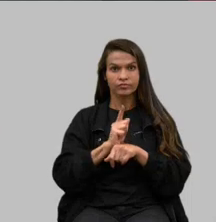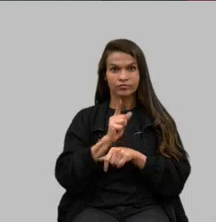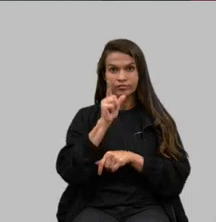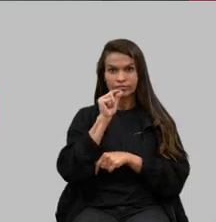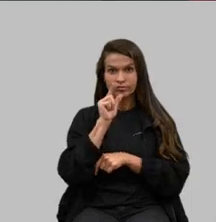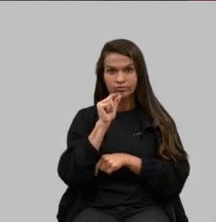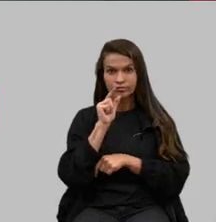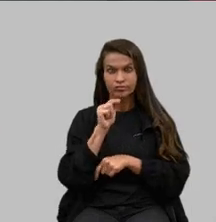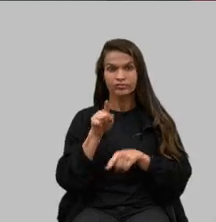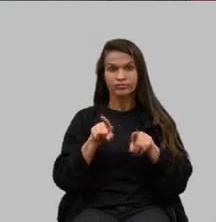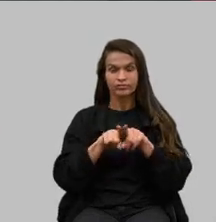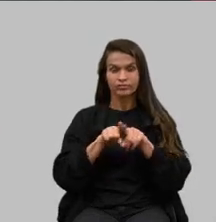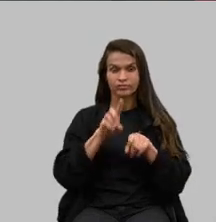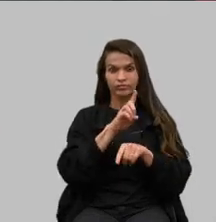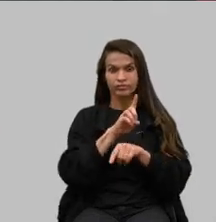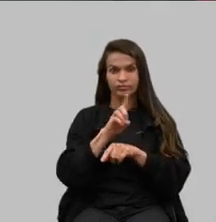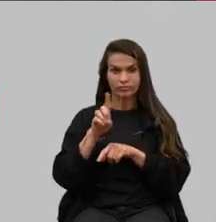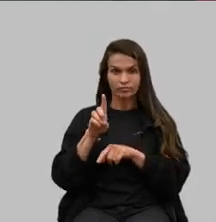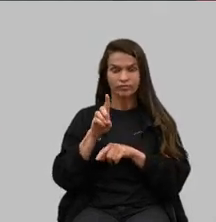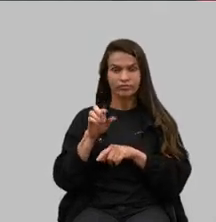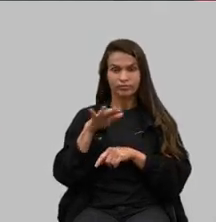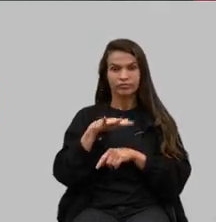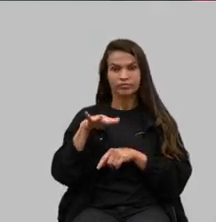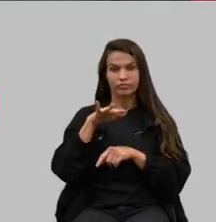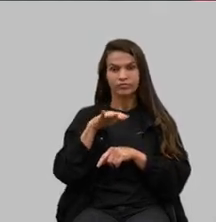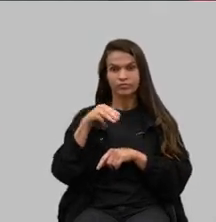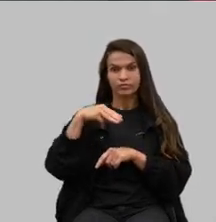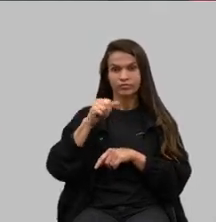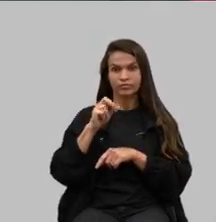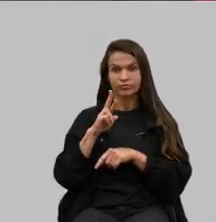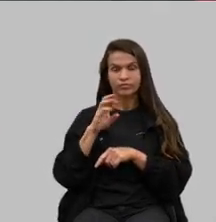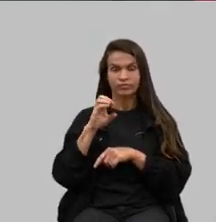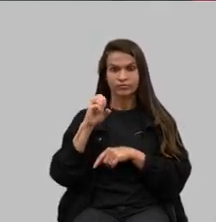e o diretor-geral Marcelo da Fonseca